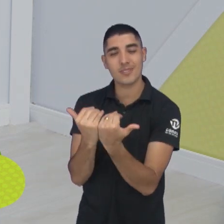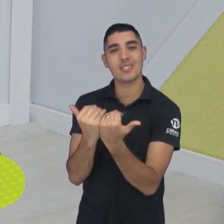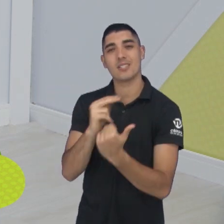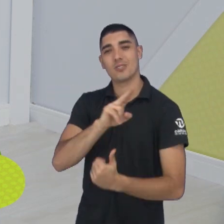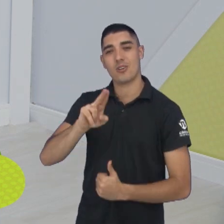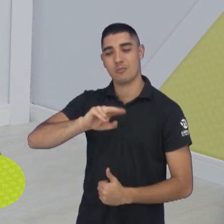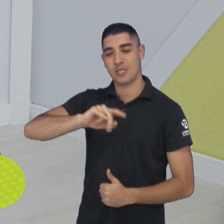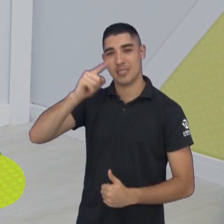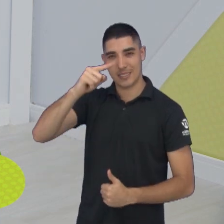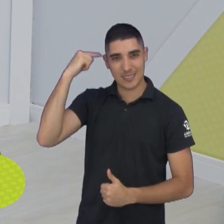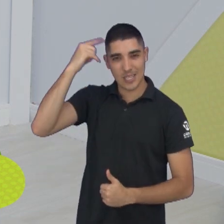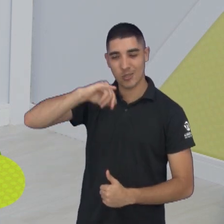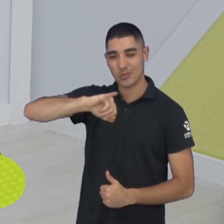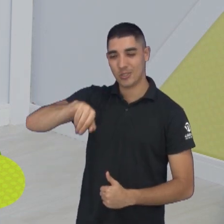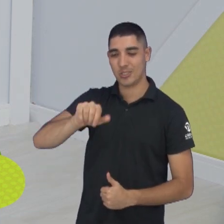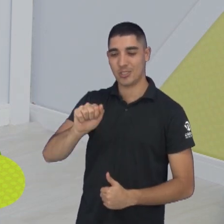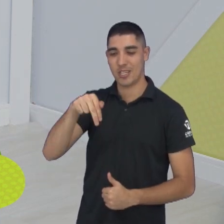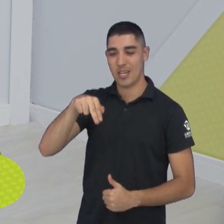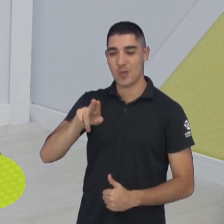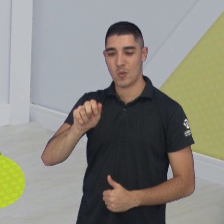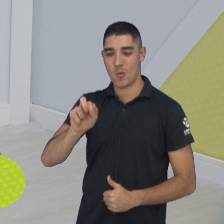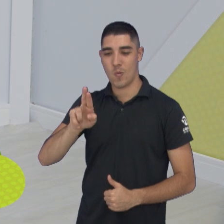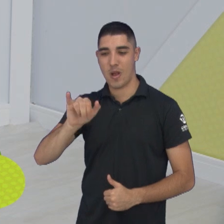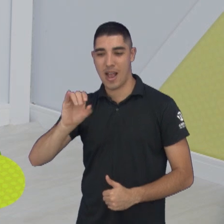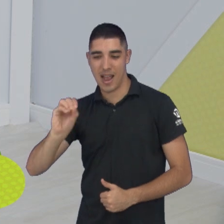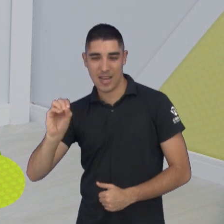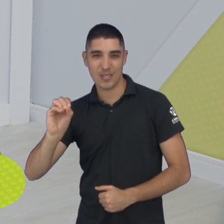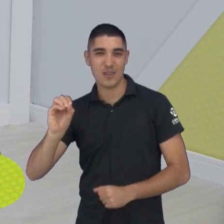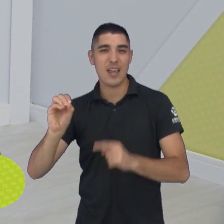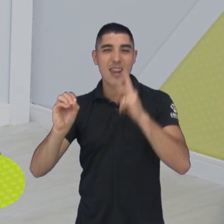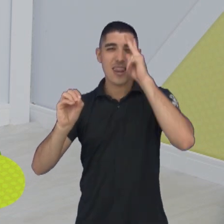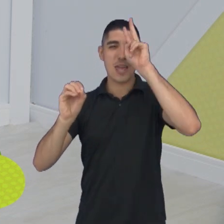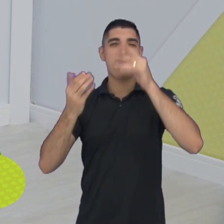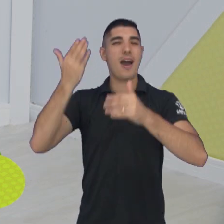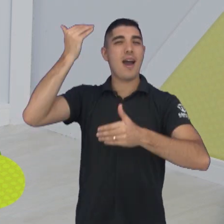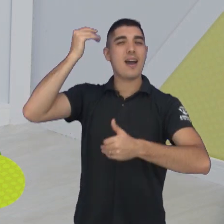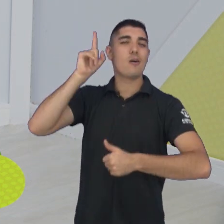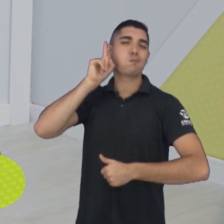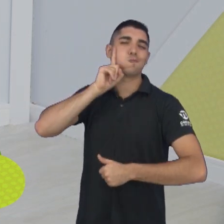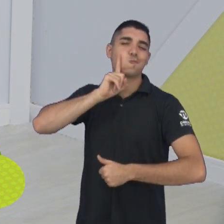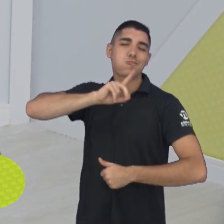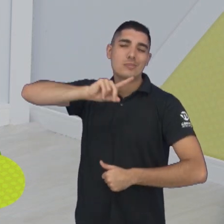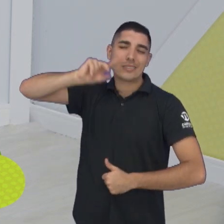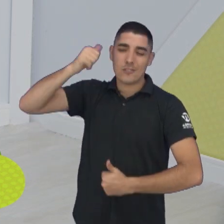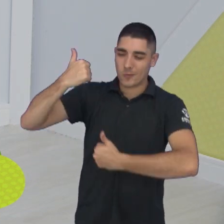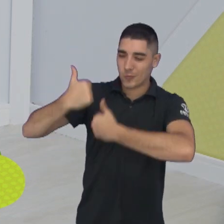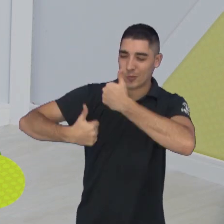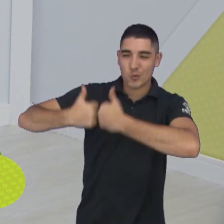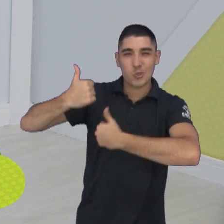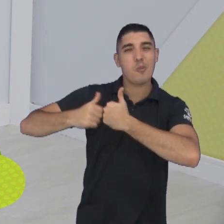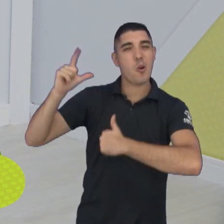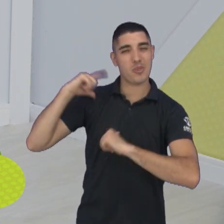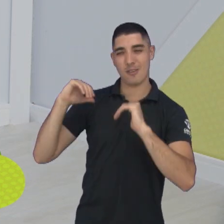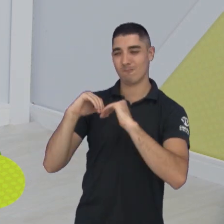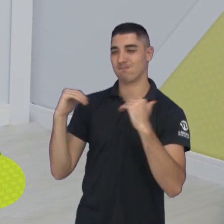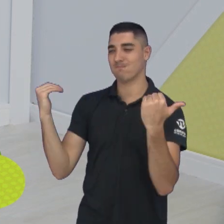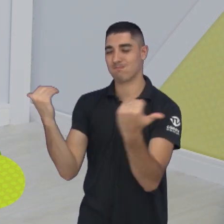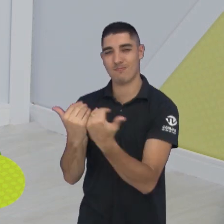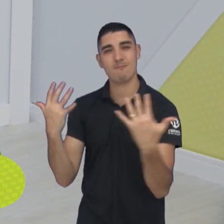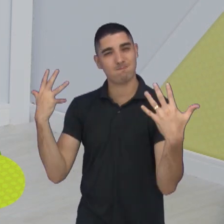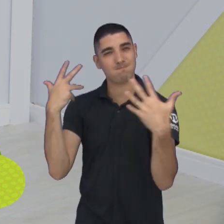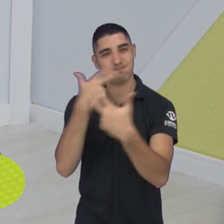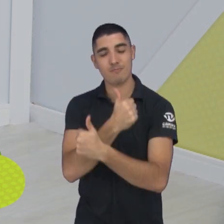bacana, né? Remete aquele futebol antigo, tudo bem que é basquete, mas tem um ginásio ali de São Januário, tem o campo de São Januário, é muito